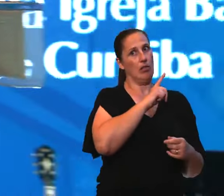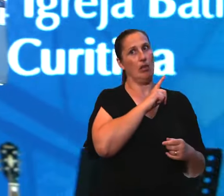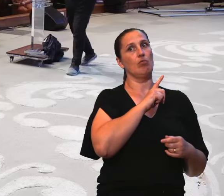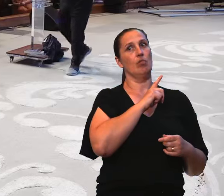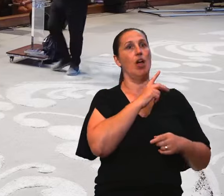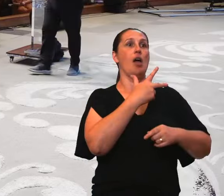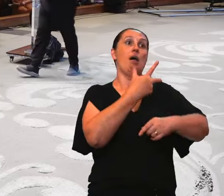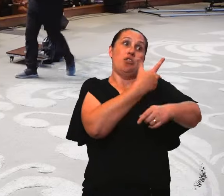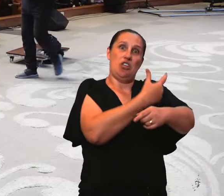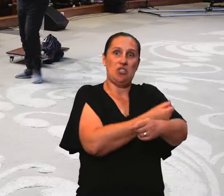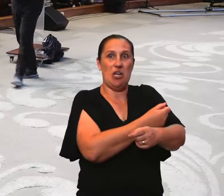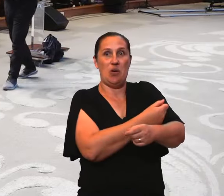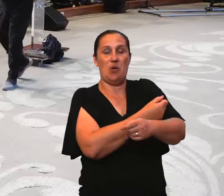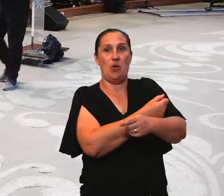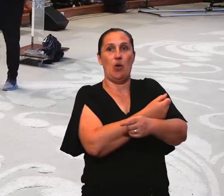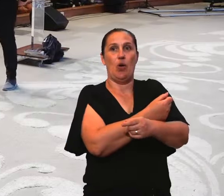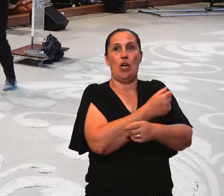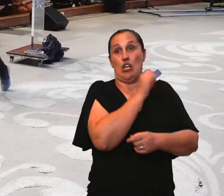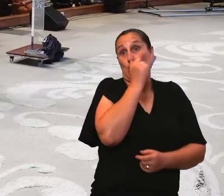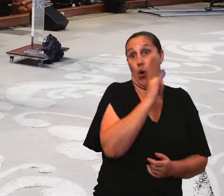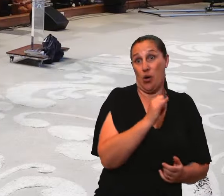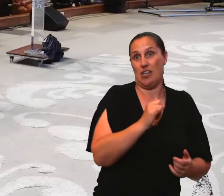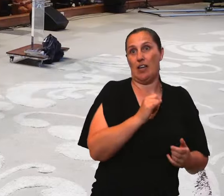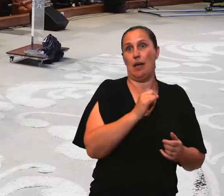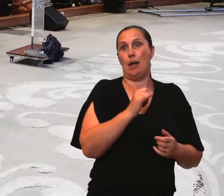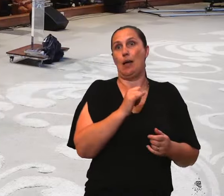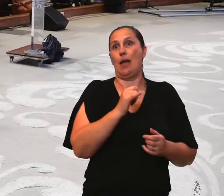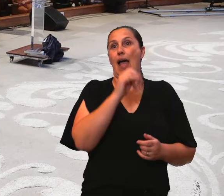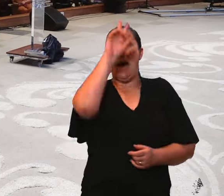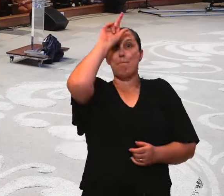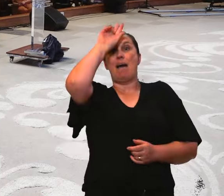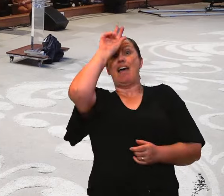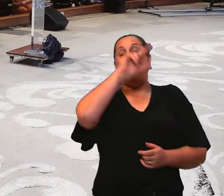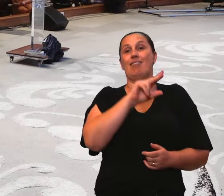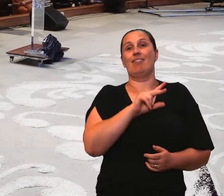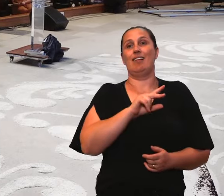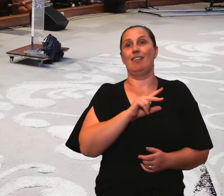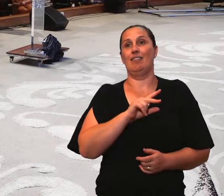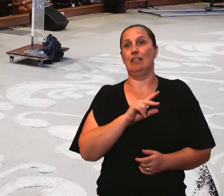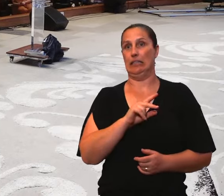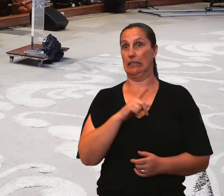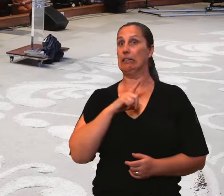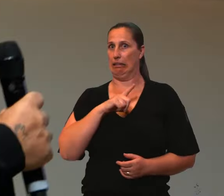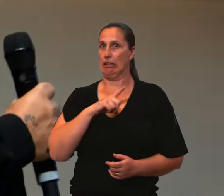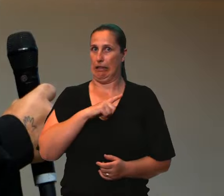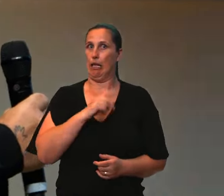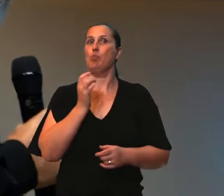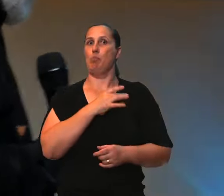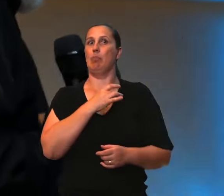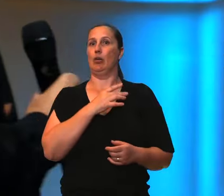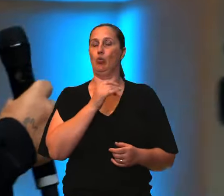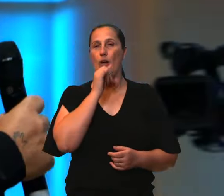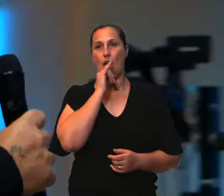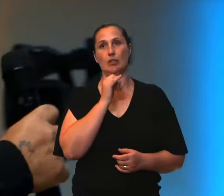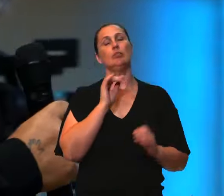injeção choque barata Palmeiras tenho vários medos ainda